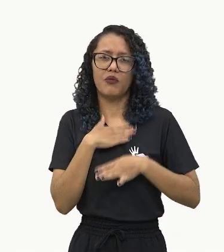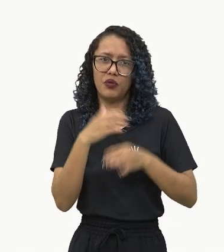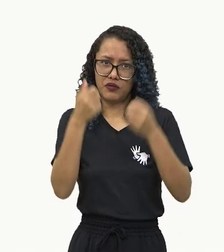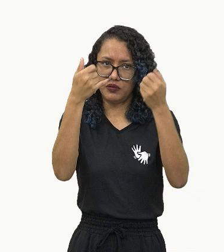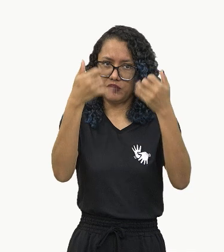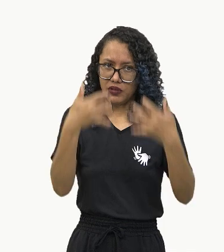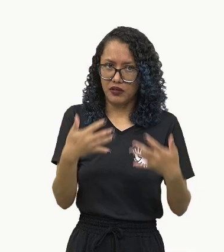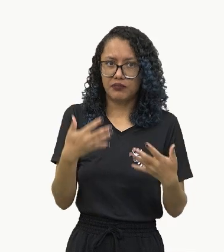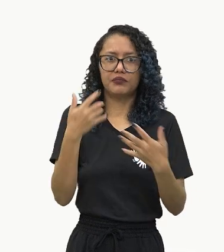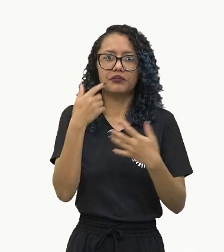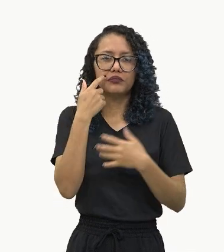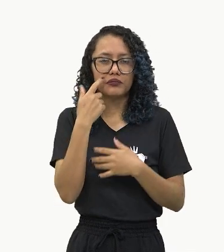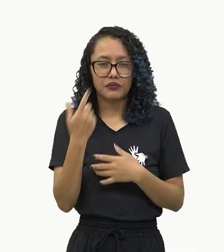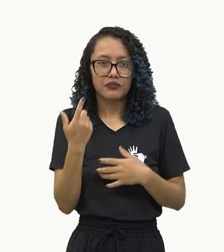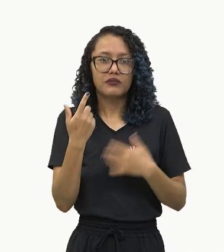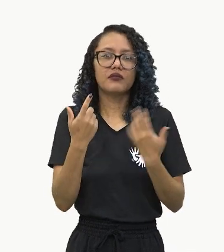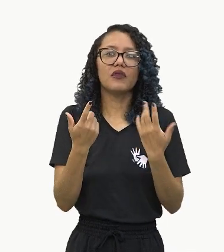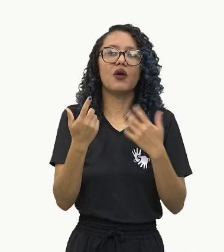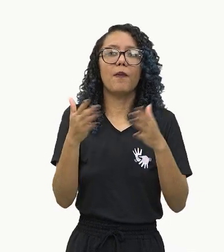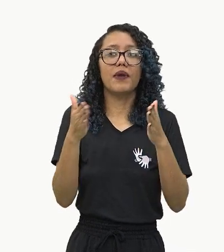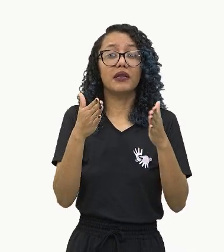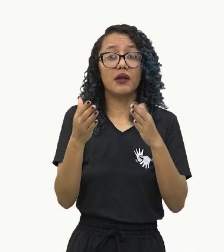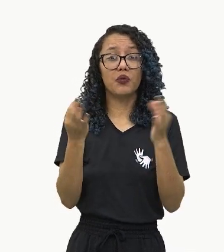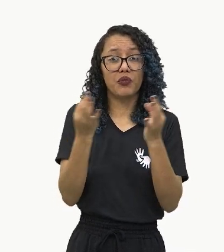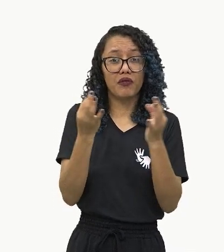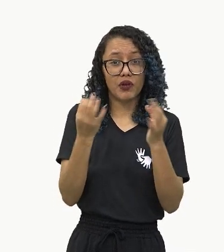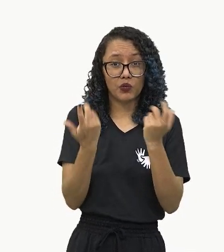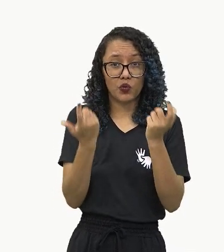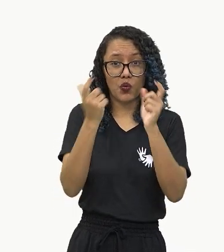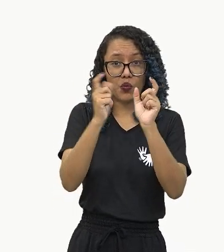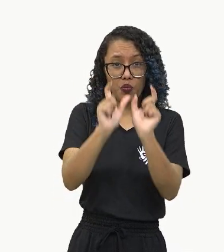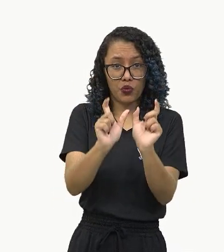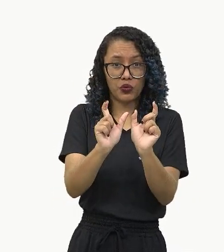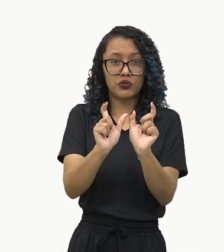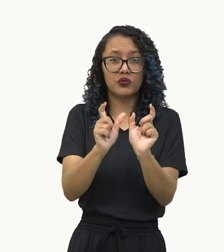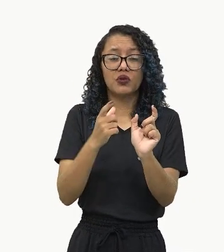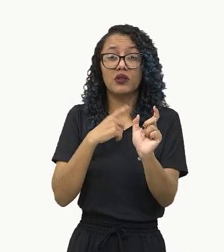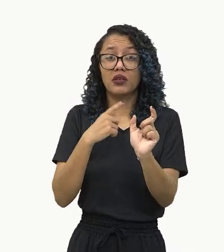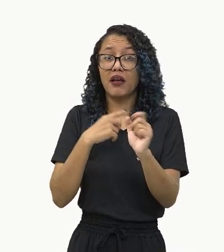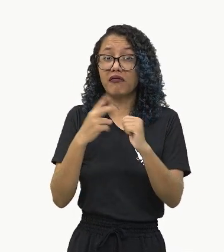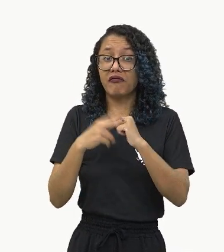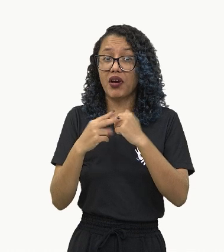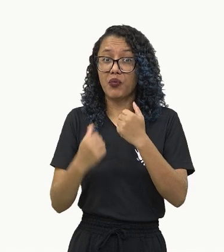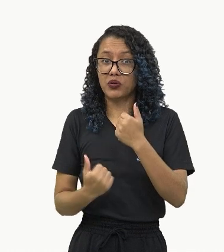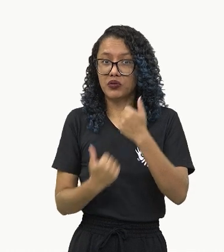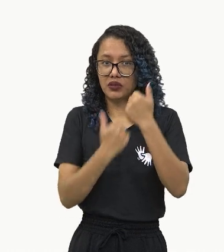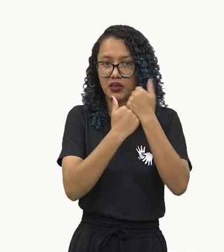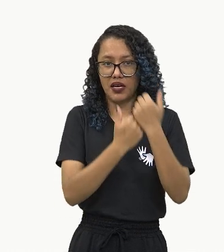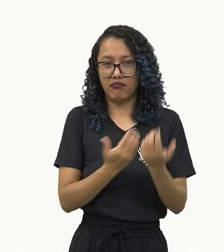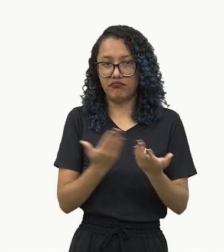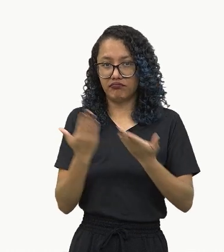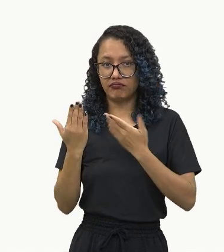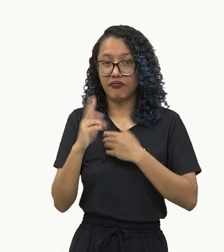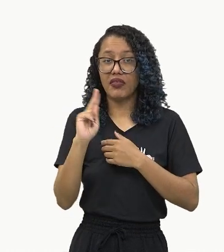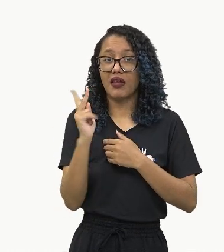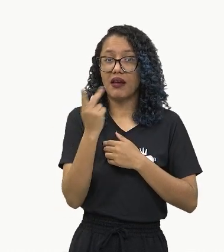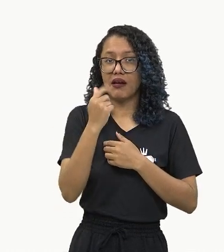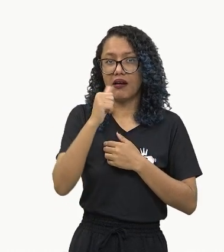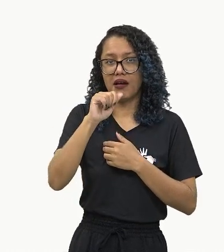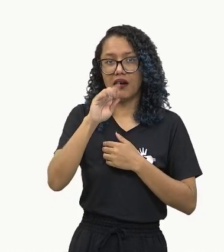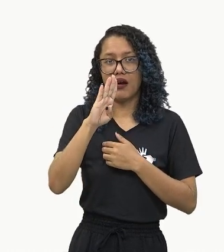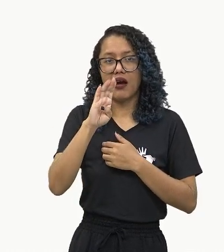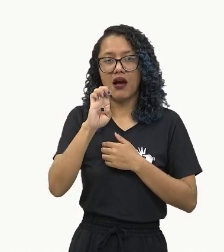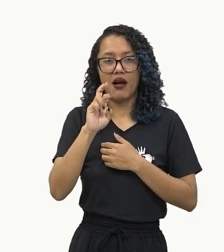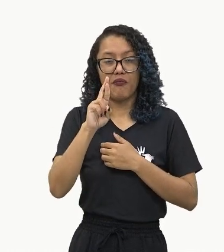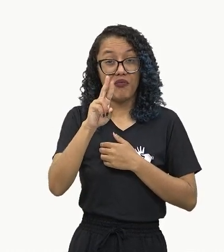El pretérito perfecto compuesto se forma com o presente del verbo auxiliar haber, ele está presente sempre, ok?